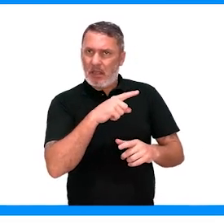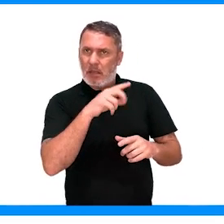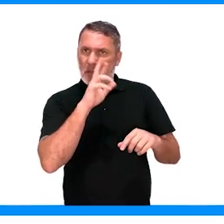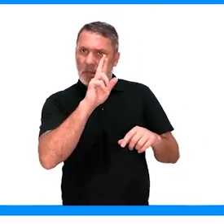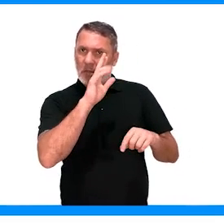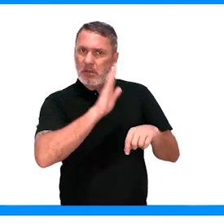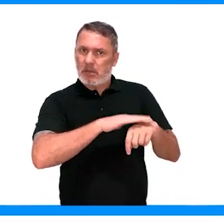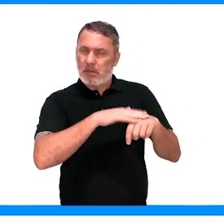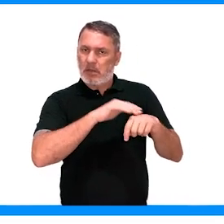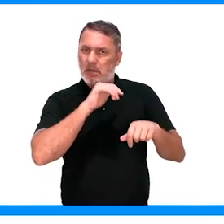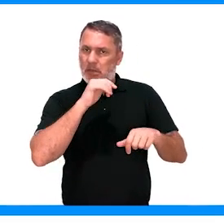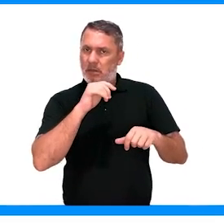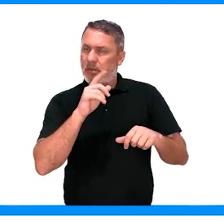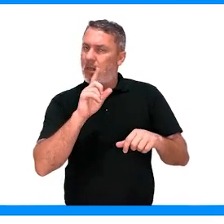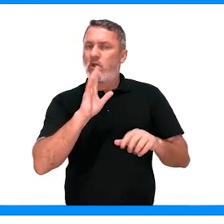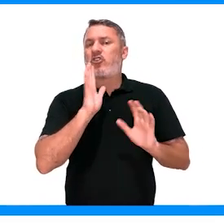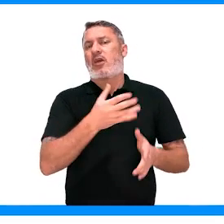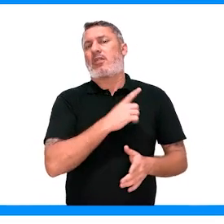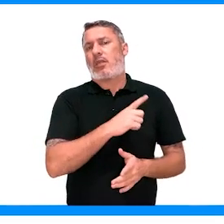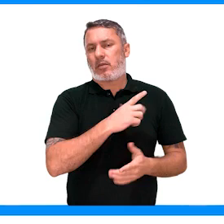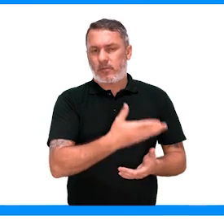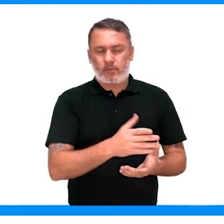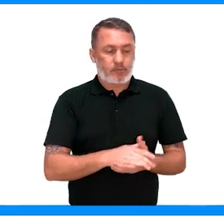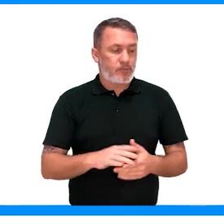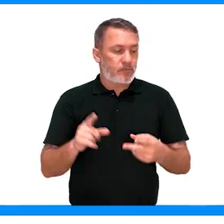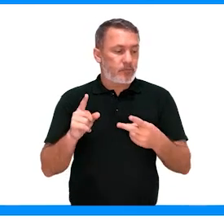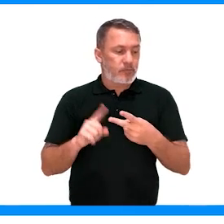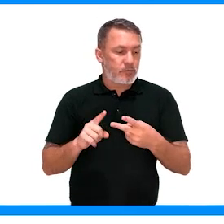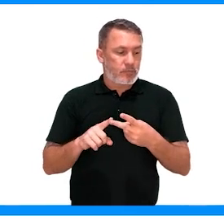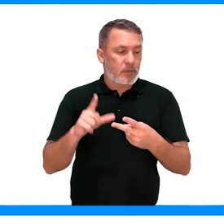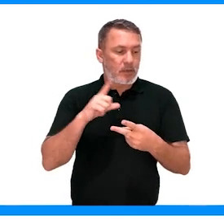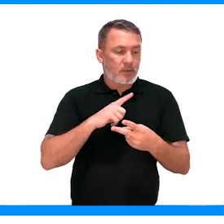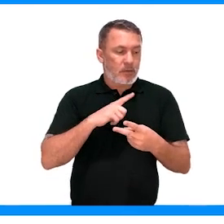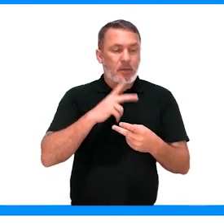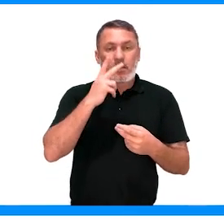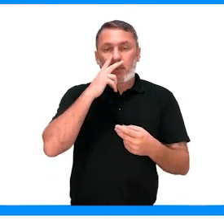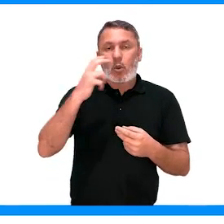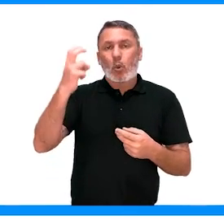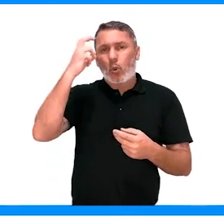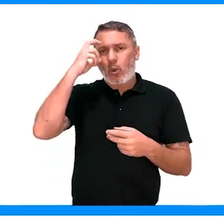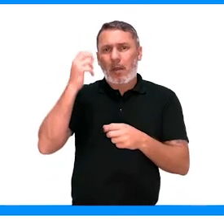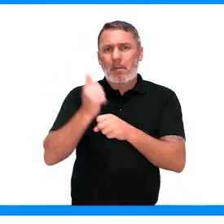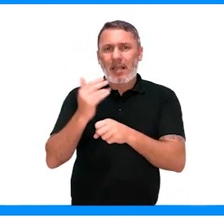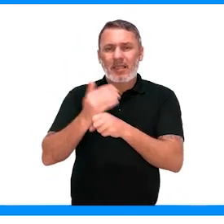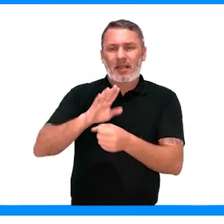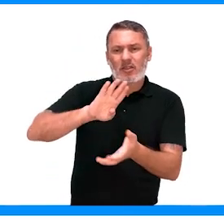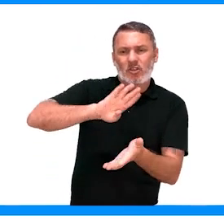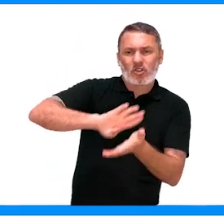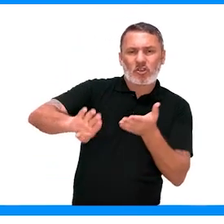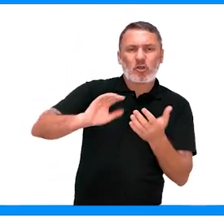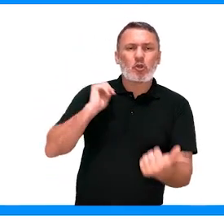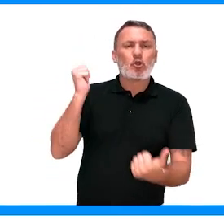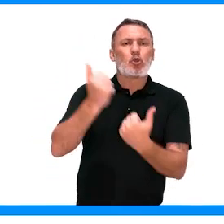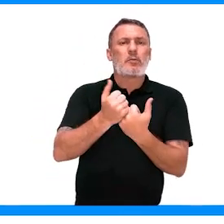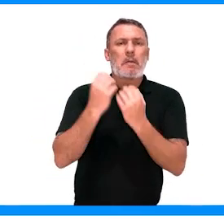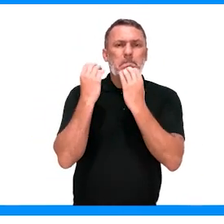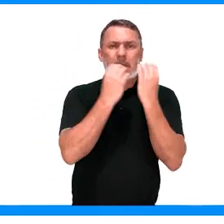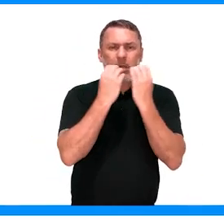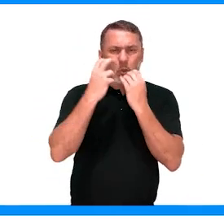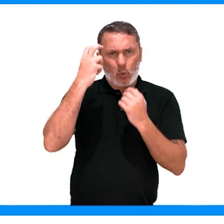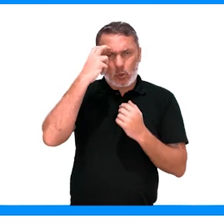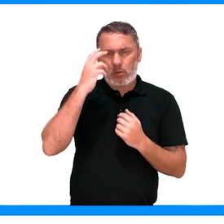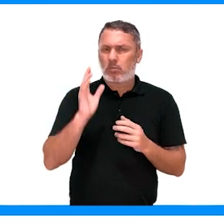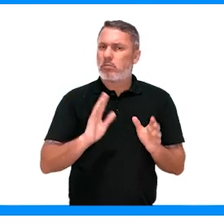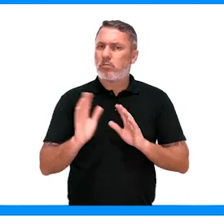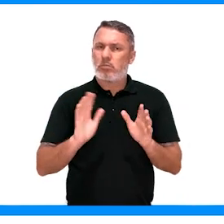não está falando que eles desenvolveram, está falando que lá existiam, né? Introduziram o milho em substituição à cultura da batata? Não está falando, só está falando que